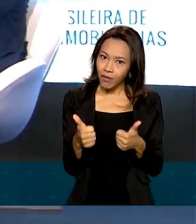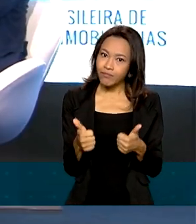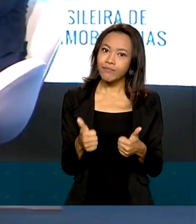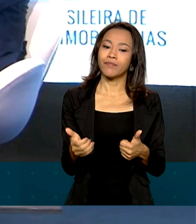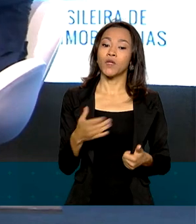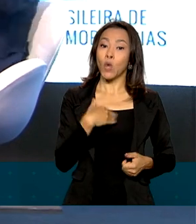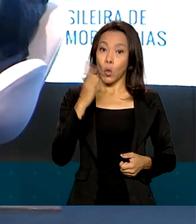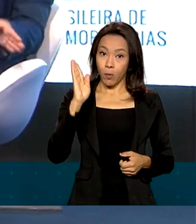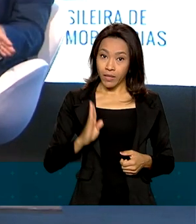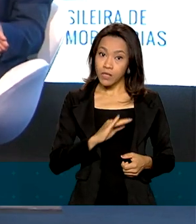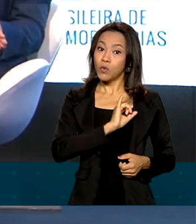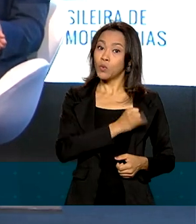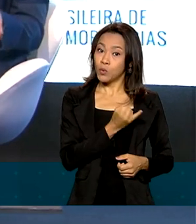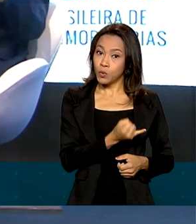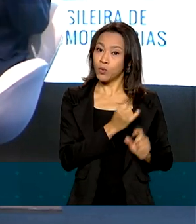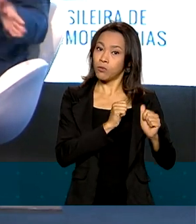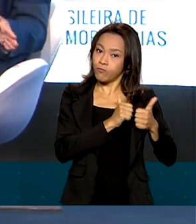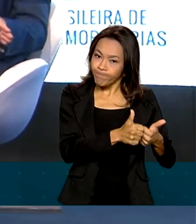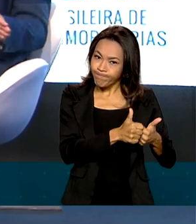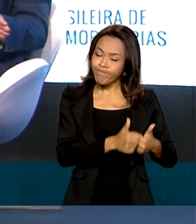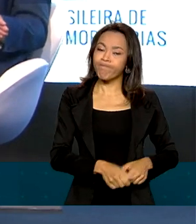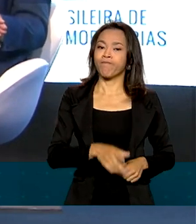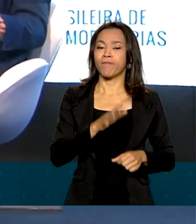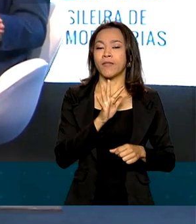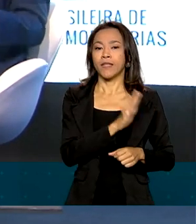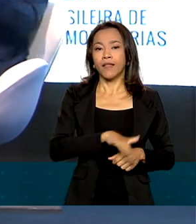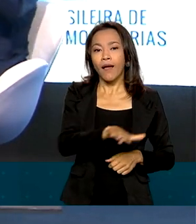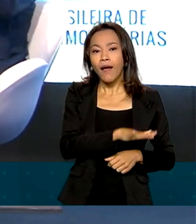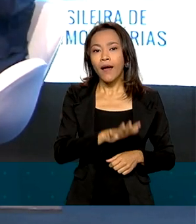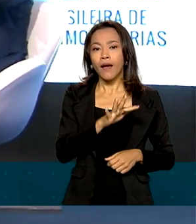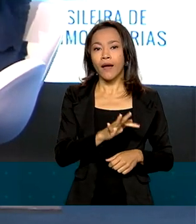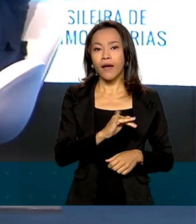no lugar, já está com fiscal no lugar, fiscal forte,